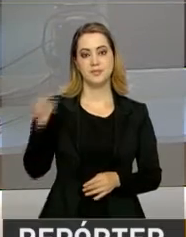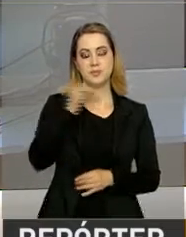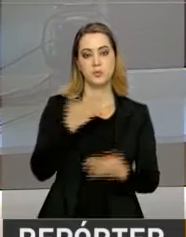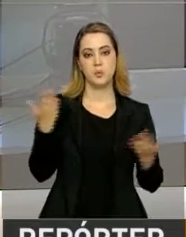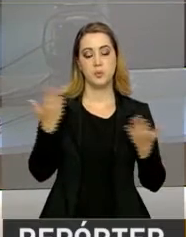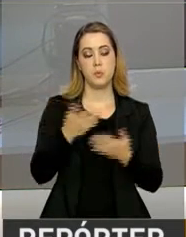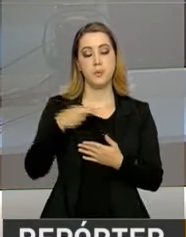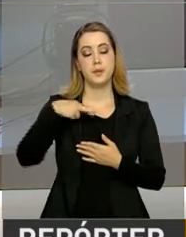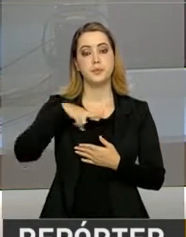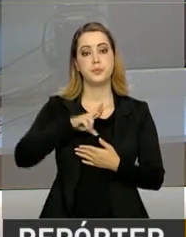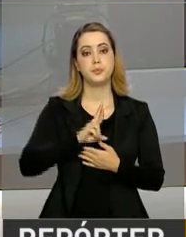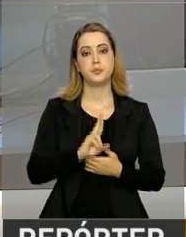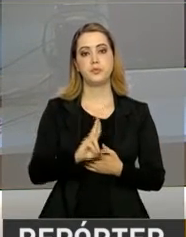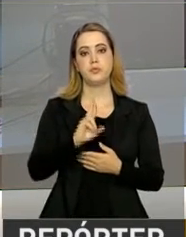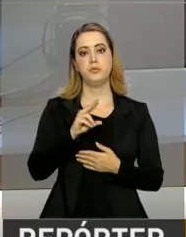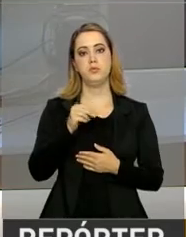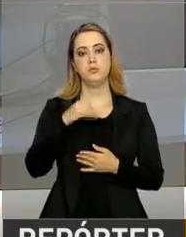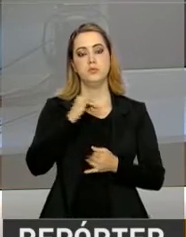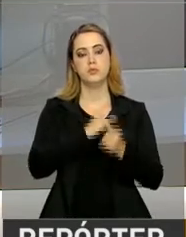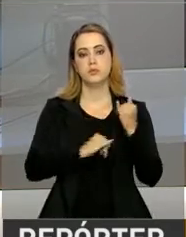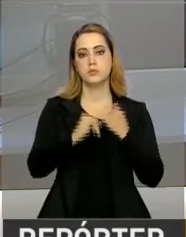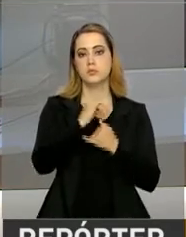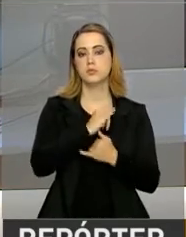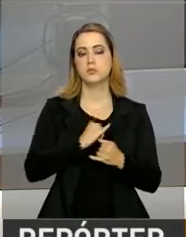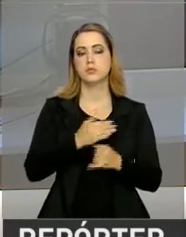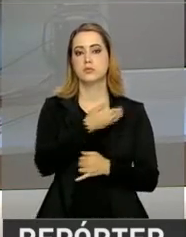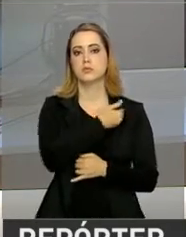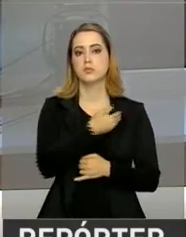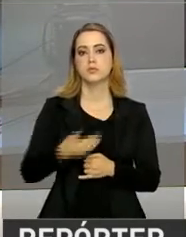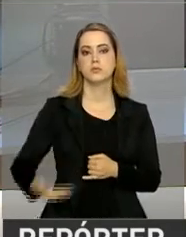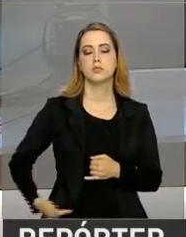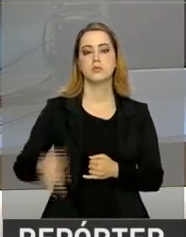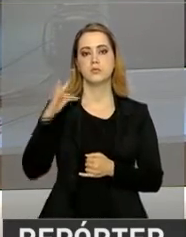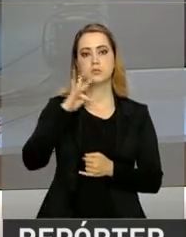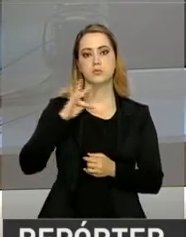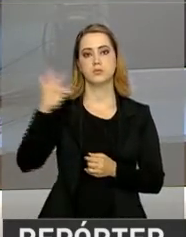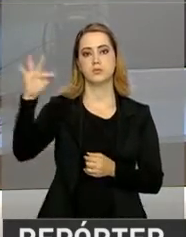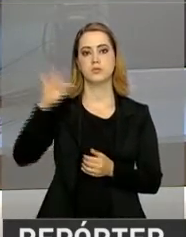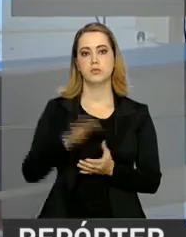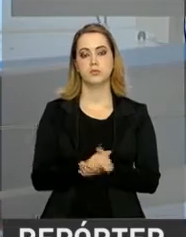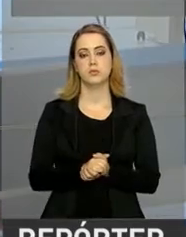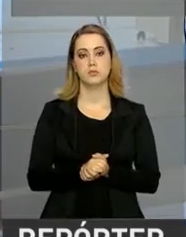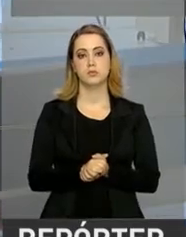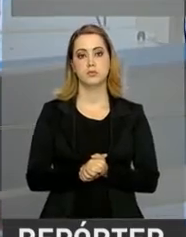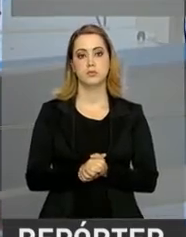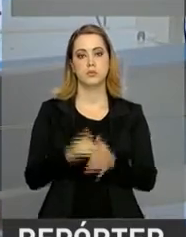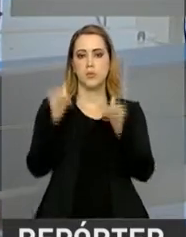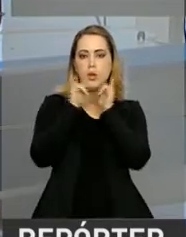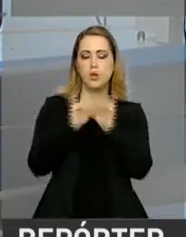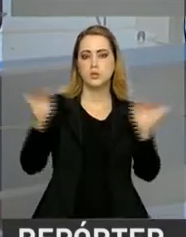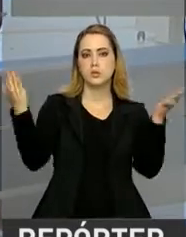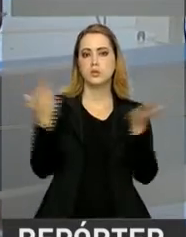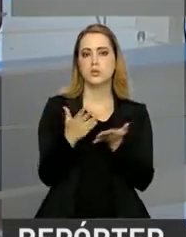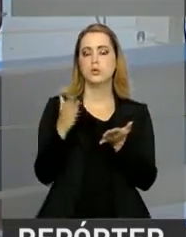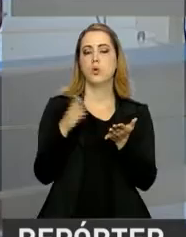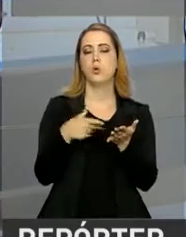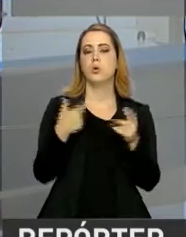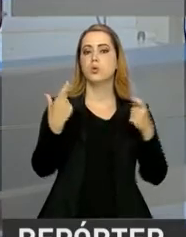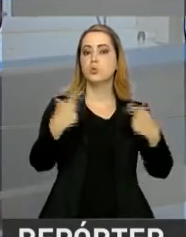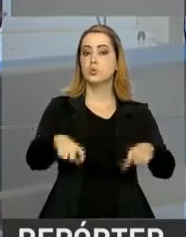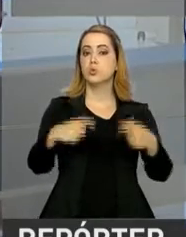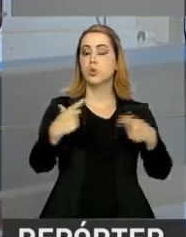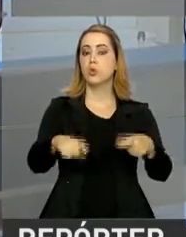Olá, estamos de volta com mais uma edição do Repórter NBR e as principais notícias do governo federal. Foi divulgado hoje o cartão